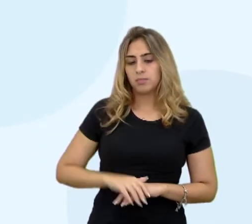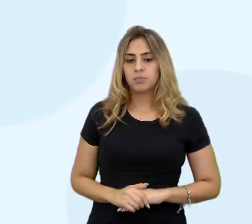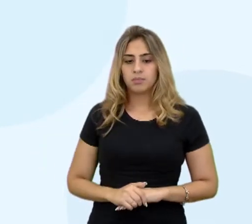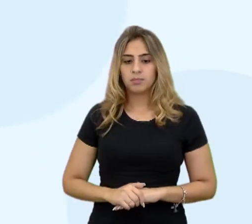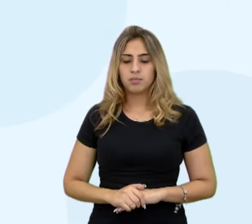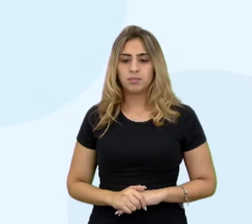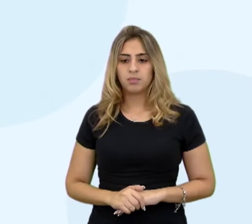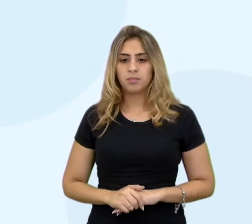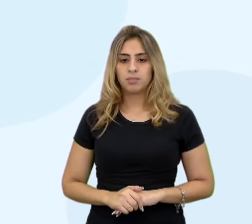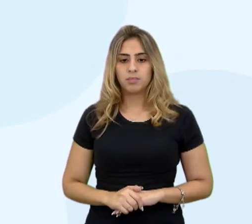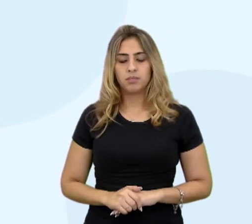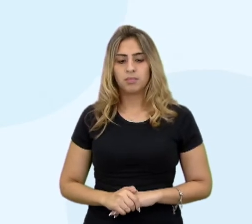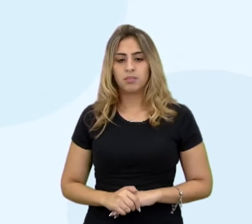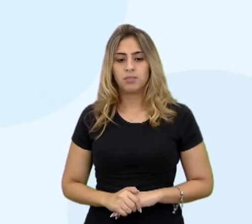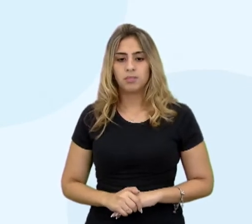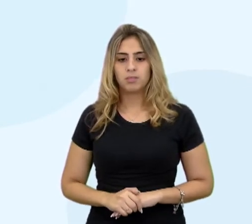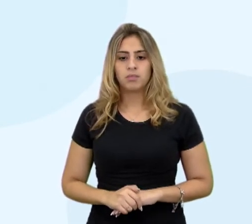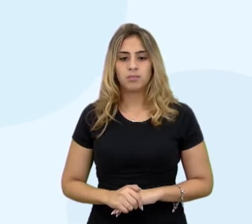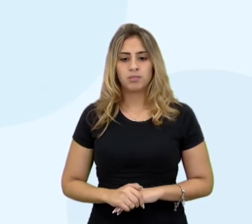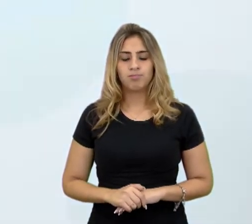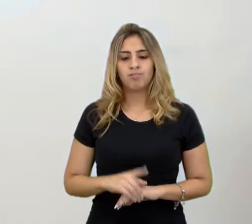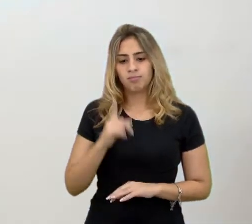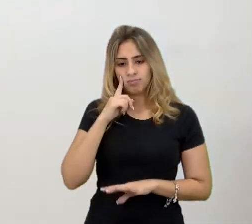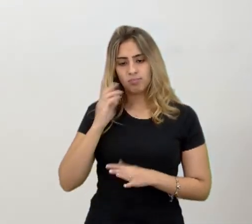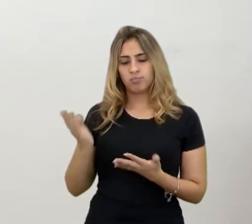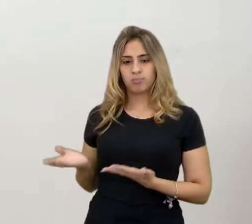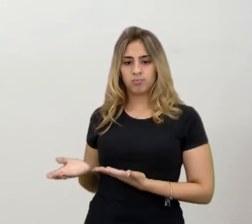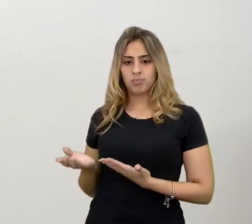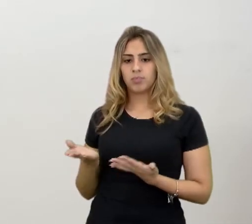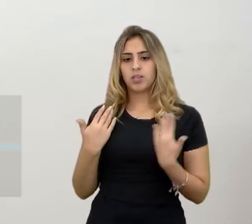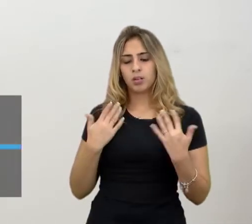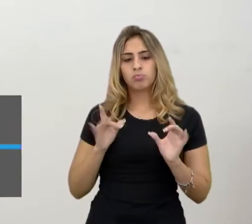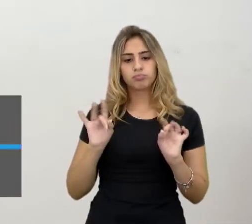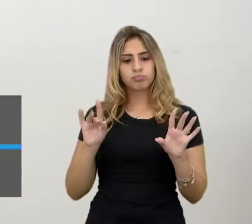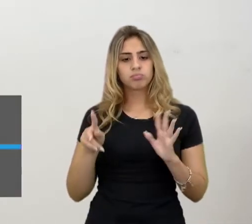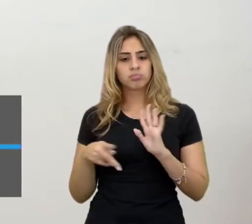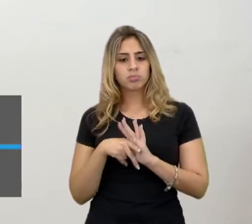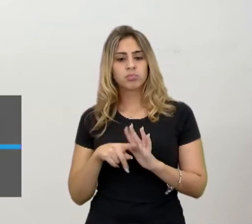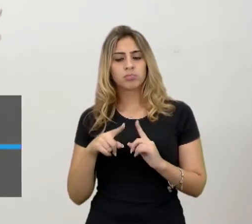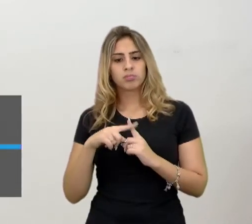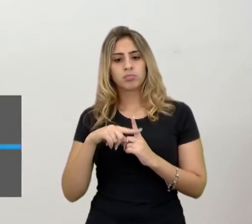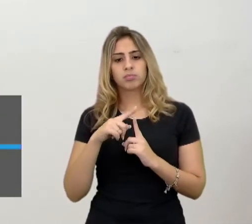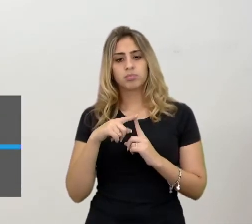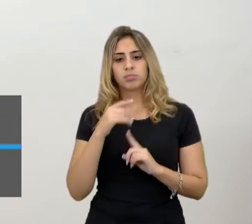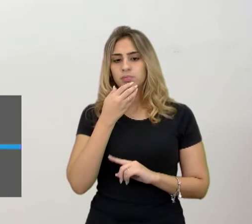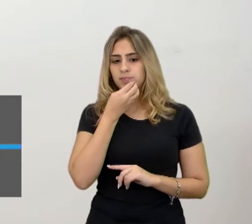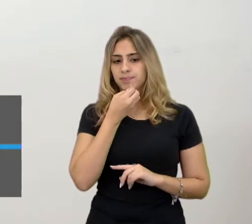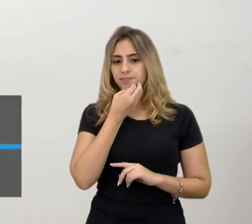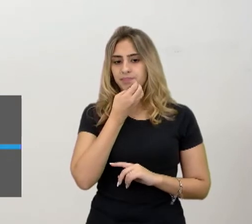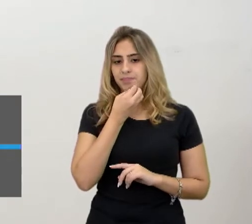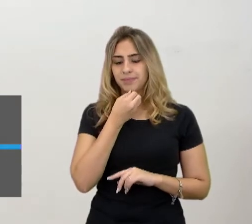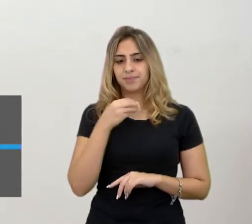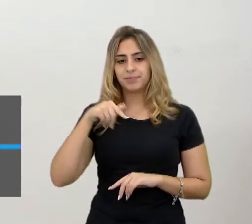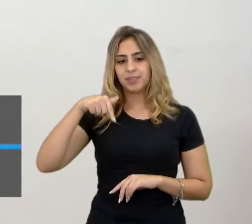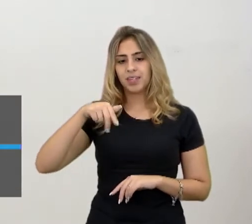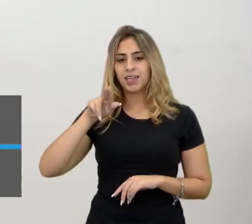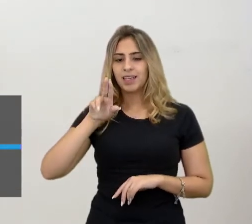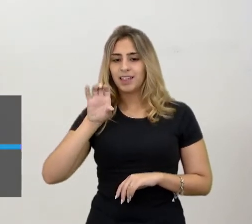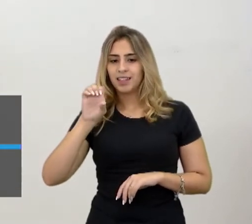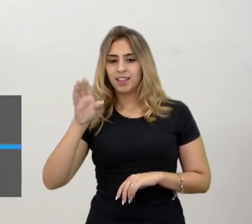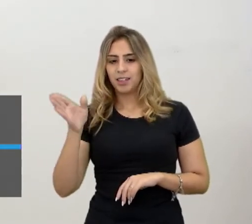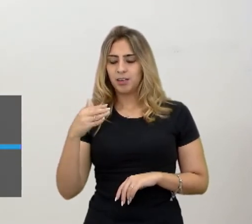certo? Massa, calor específico e temperatura. Enquanto aqui eu vou chamar de Q mole, só para a gente fazer uma colinha aí para